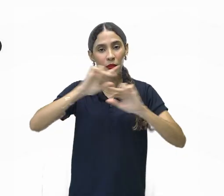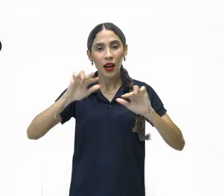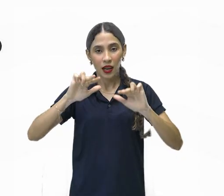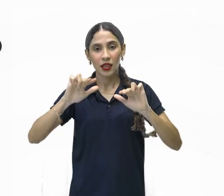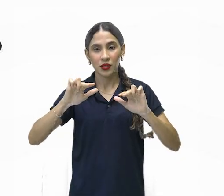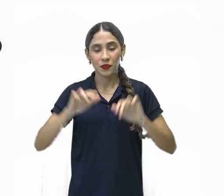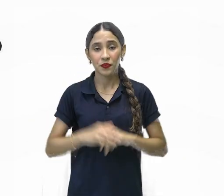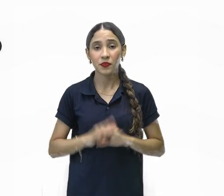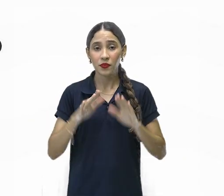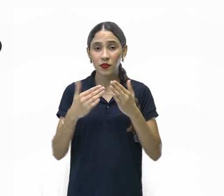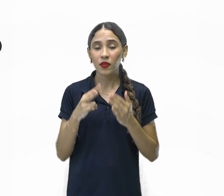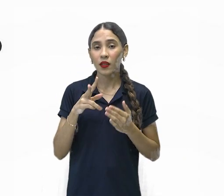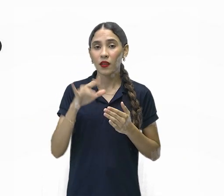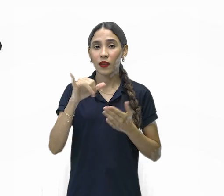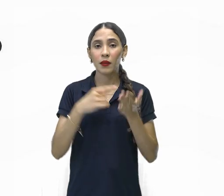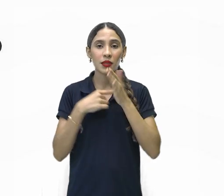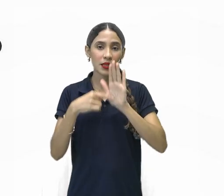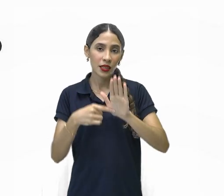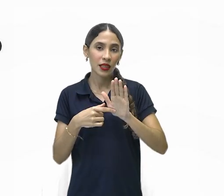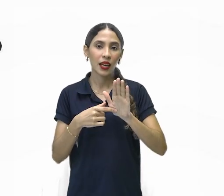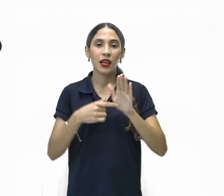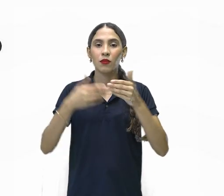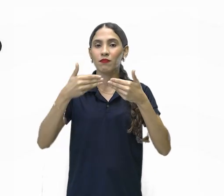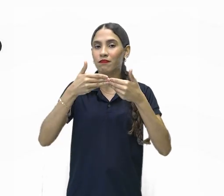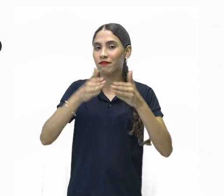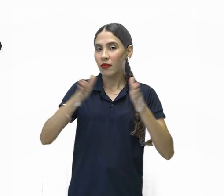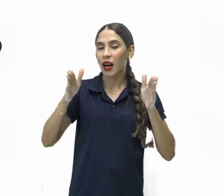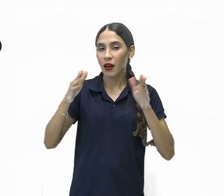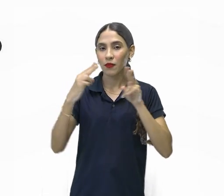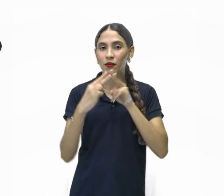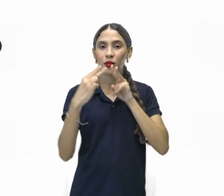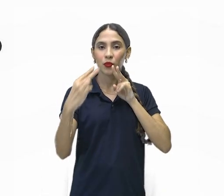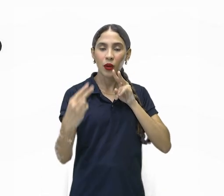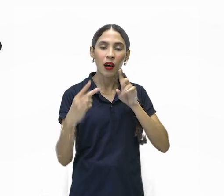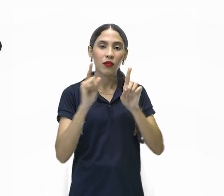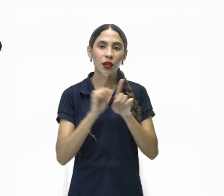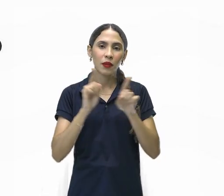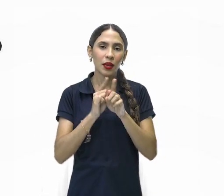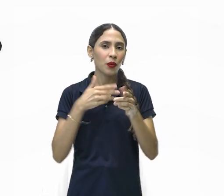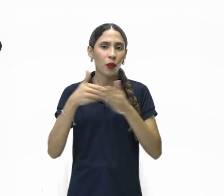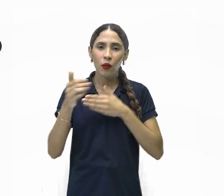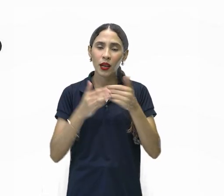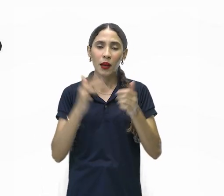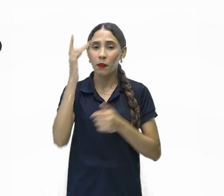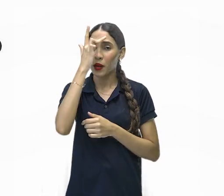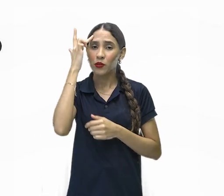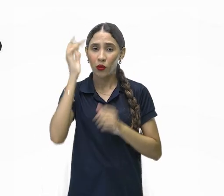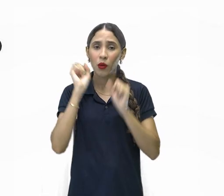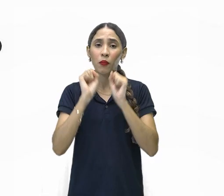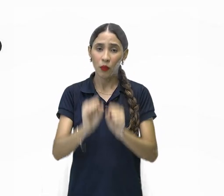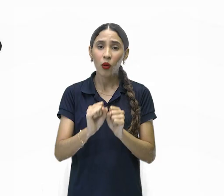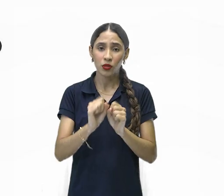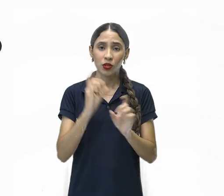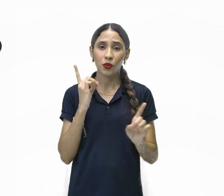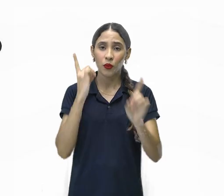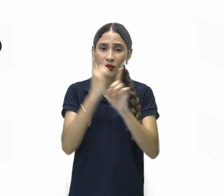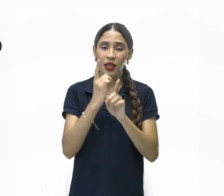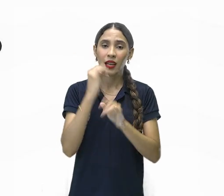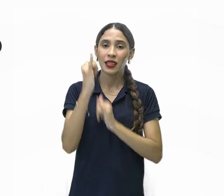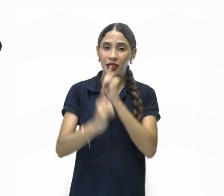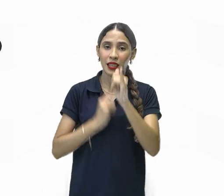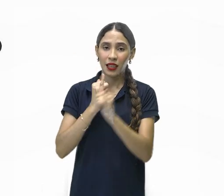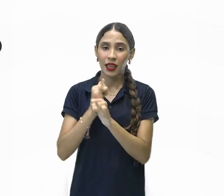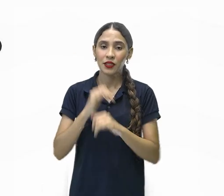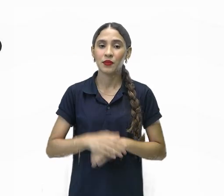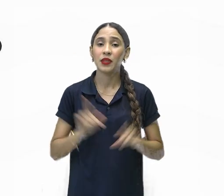múltipla. Então, ela vai trazer um acesso mais amplo, virtual, que qualquer pessoa consegue acessar pela internet.